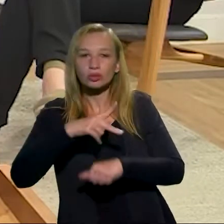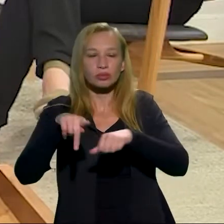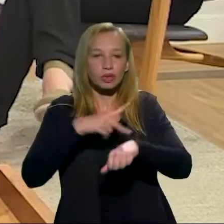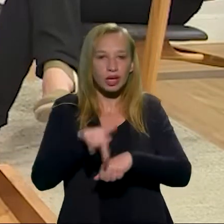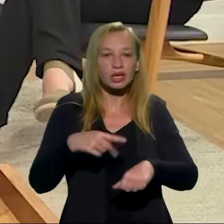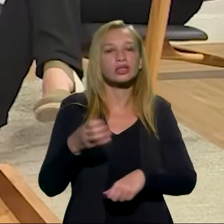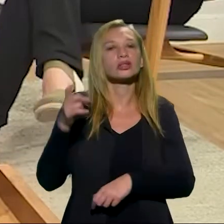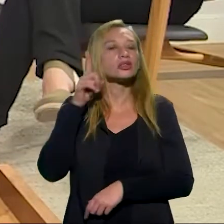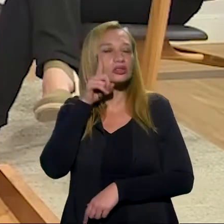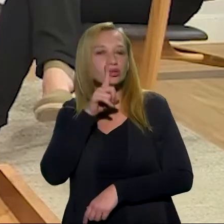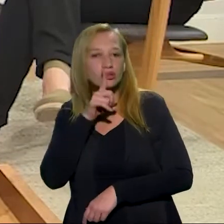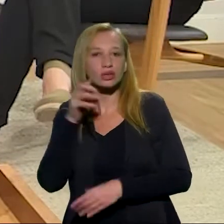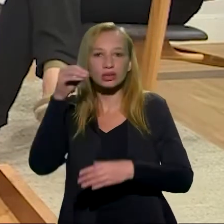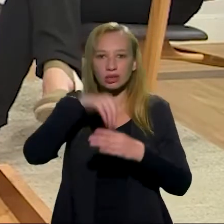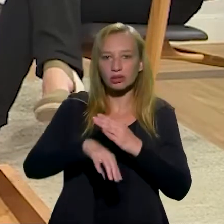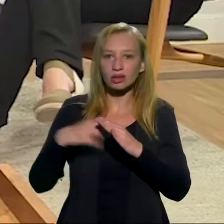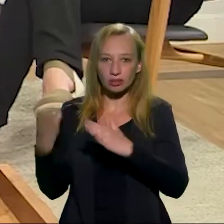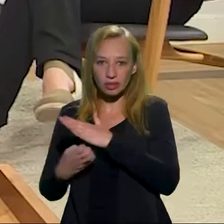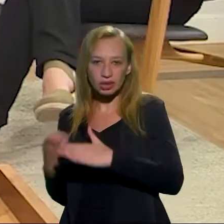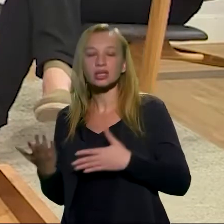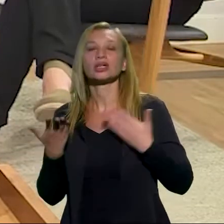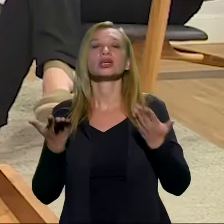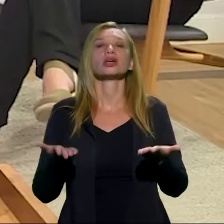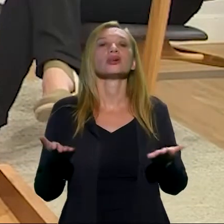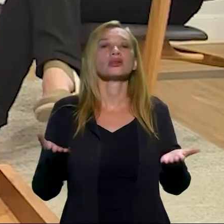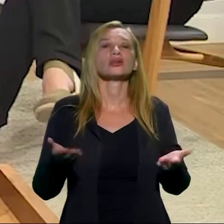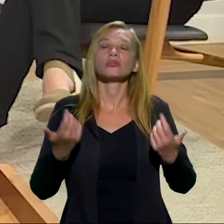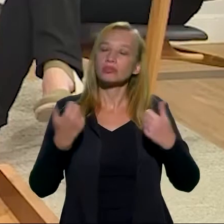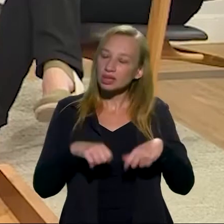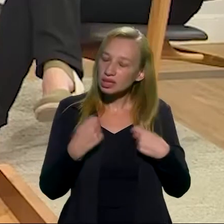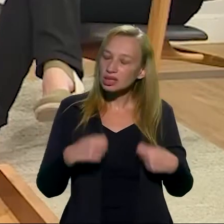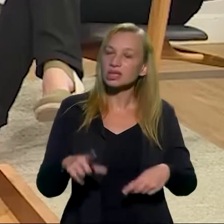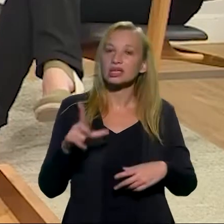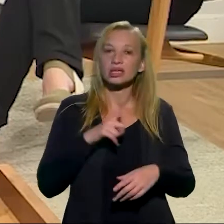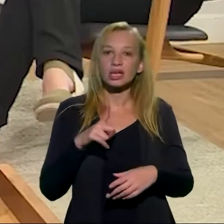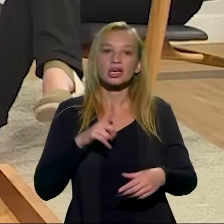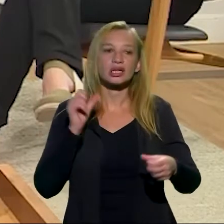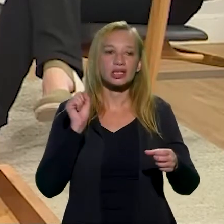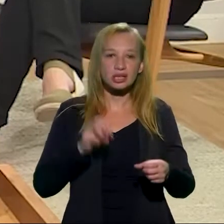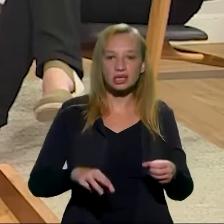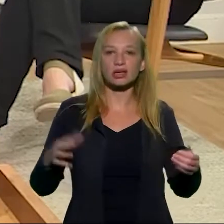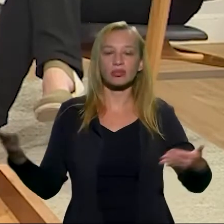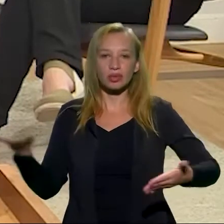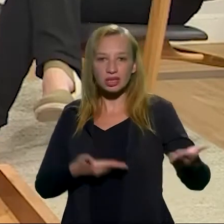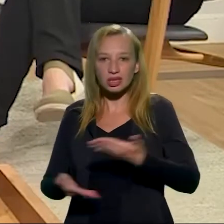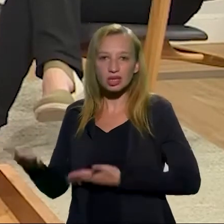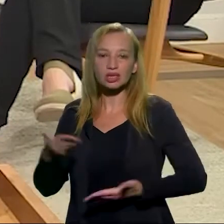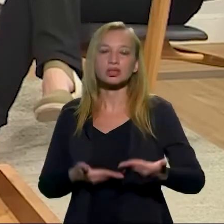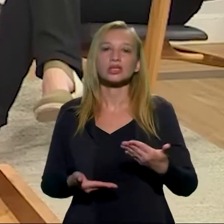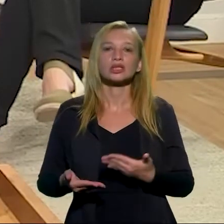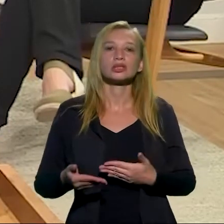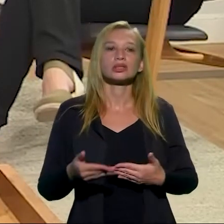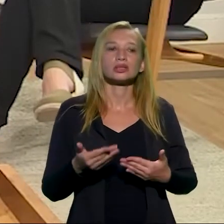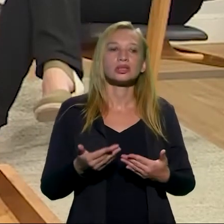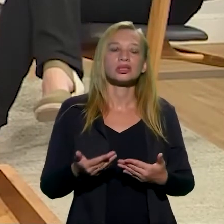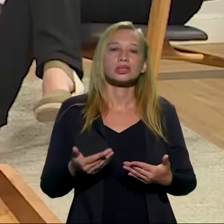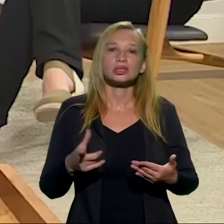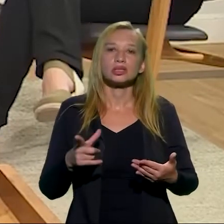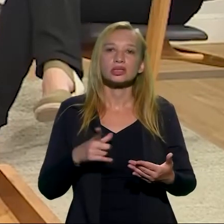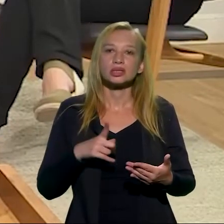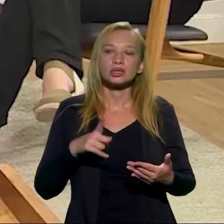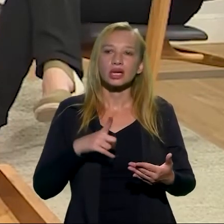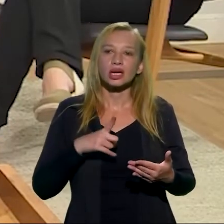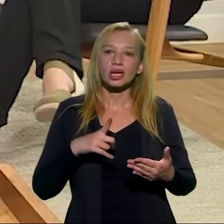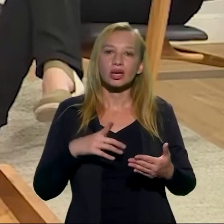Em outros países, como os Estados Unidos, a pesquisa está dentro da empresa. Então, essa migração ela precisa ocorrer e existe um vácuo, existe